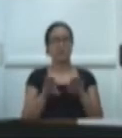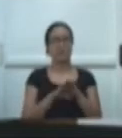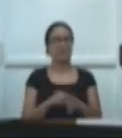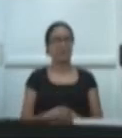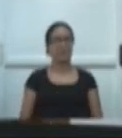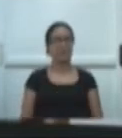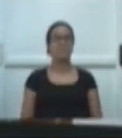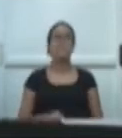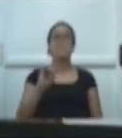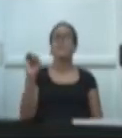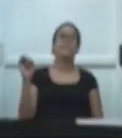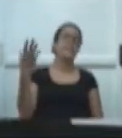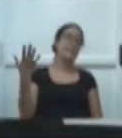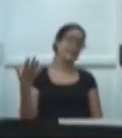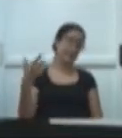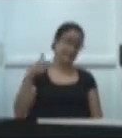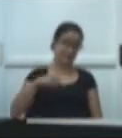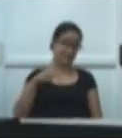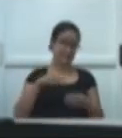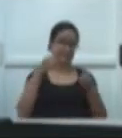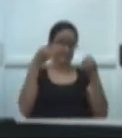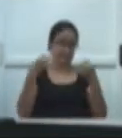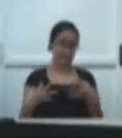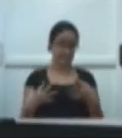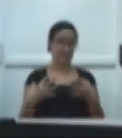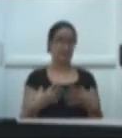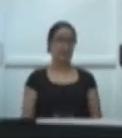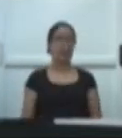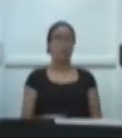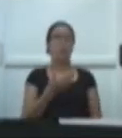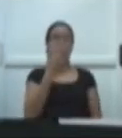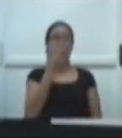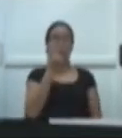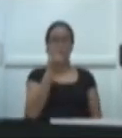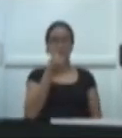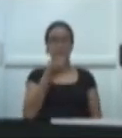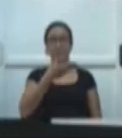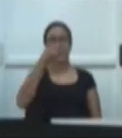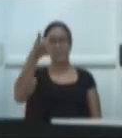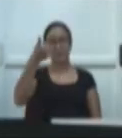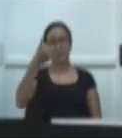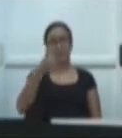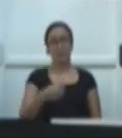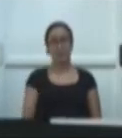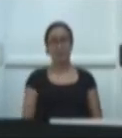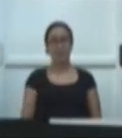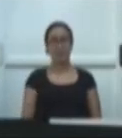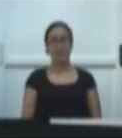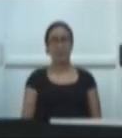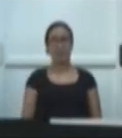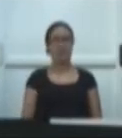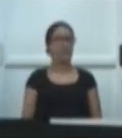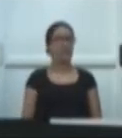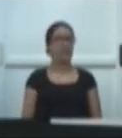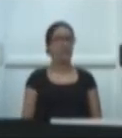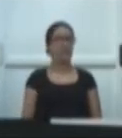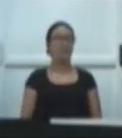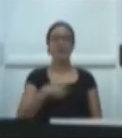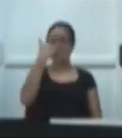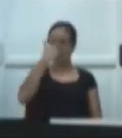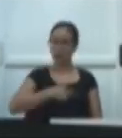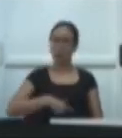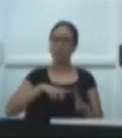O que acontece nesse quesito? Betinha, aqui quem está falando é o sindicato. E o sindicato tem o